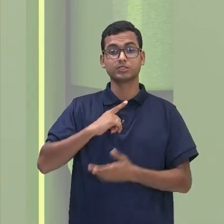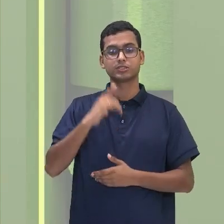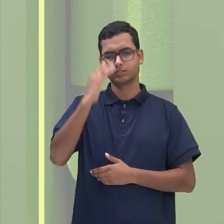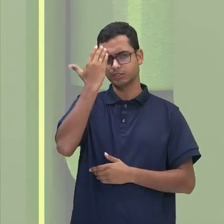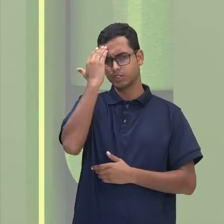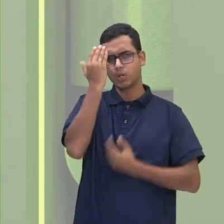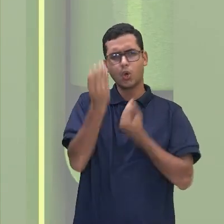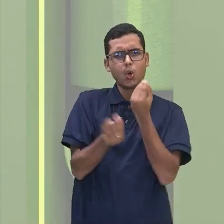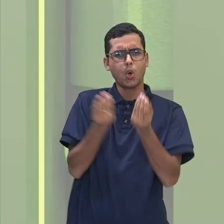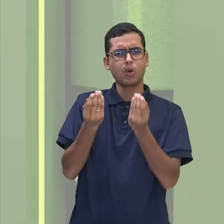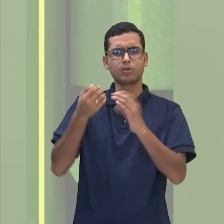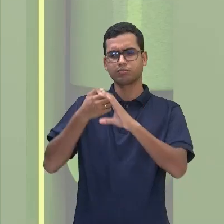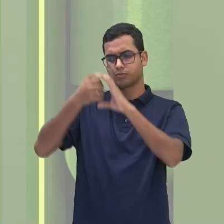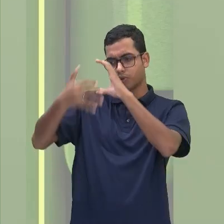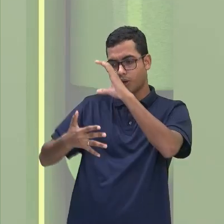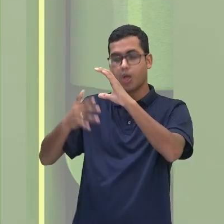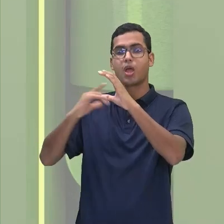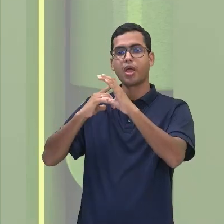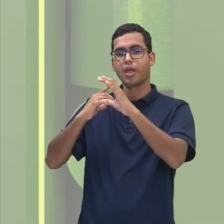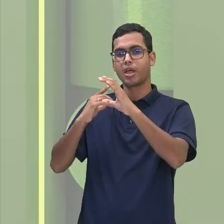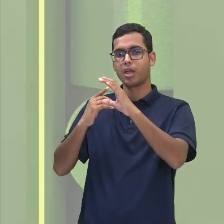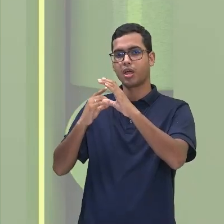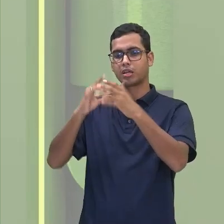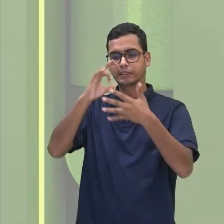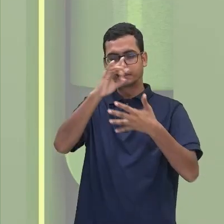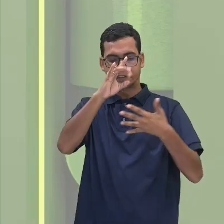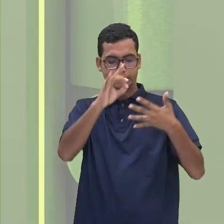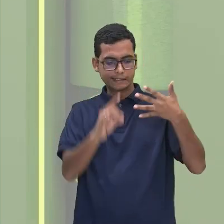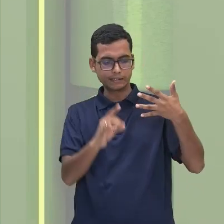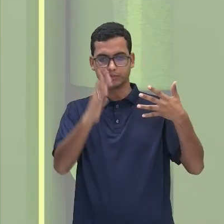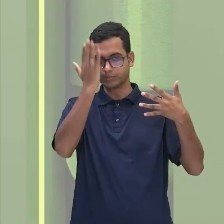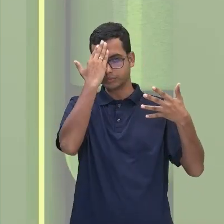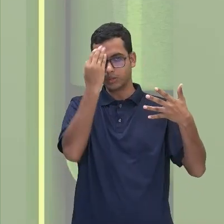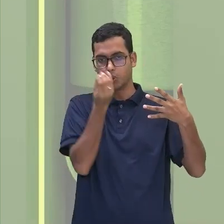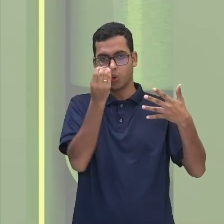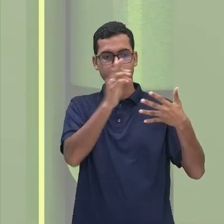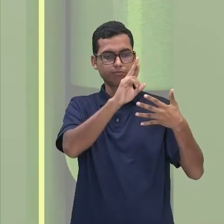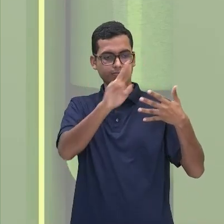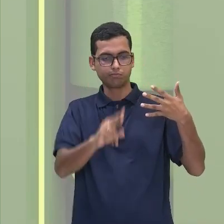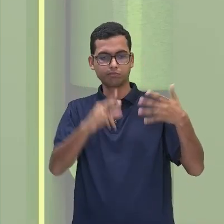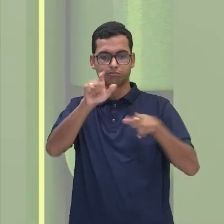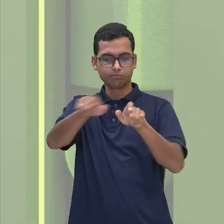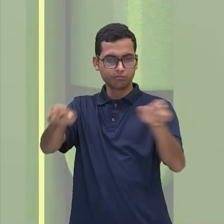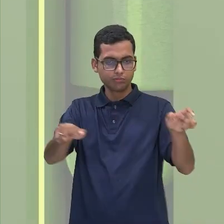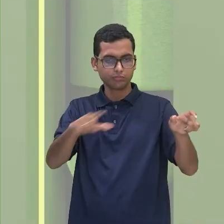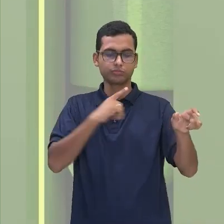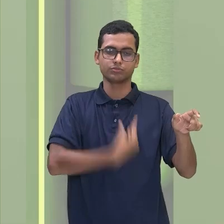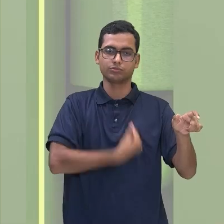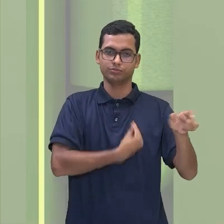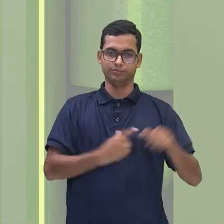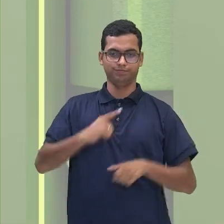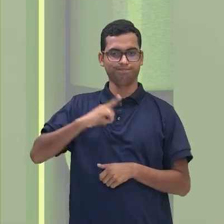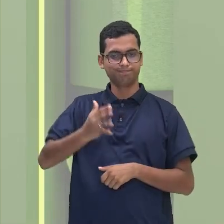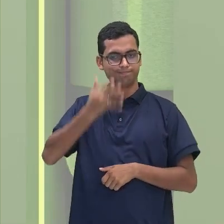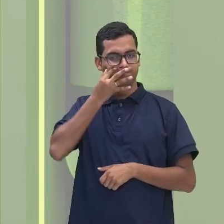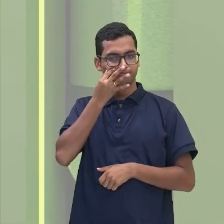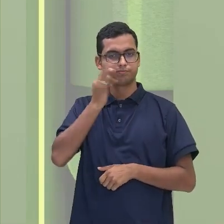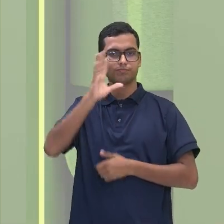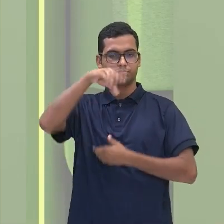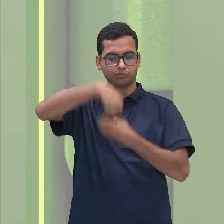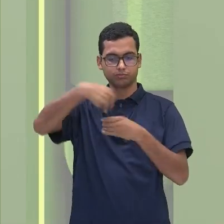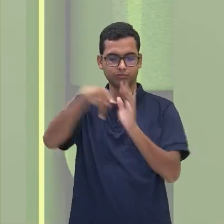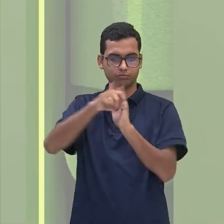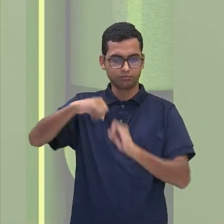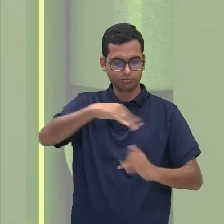que nós então possamos diferenciar todos esses seres vivos que estão aí presentes na superfície da